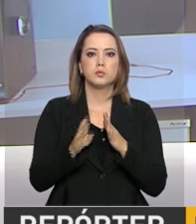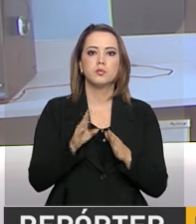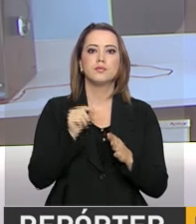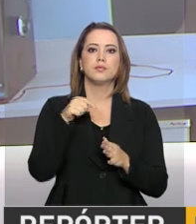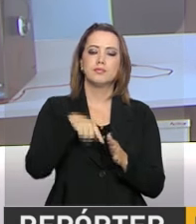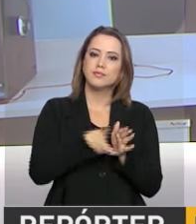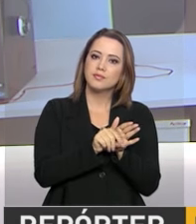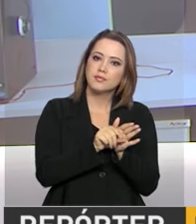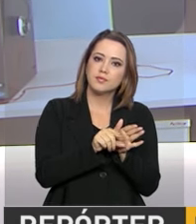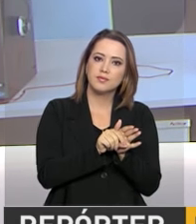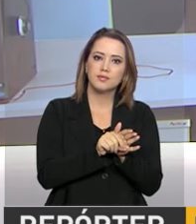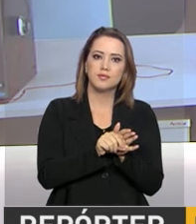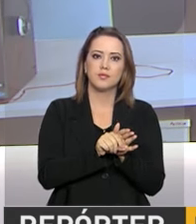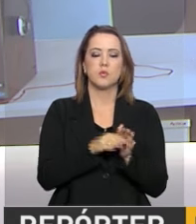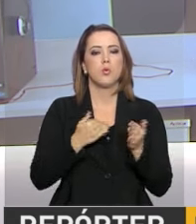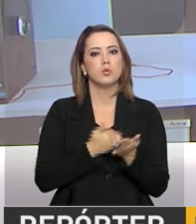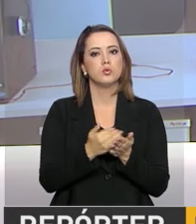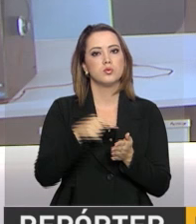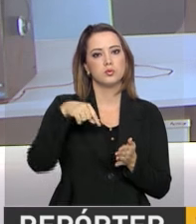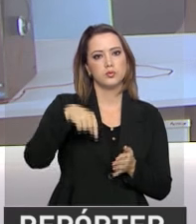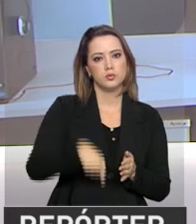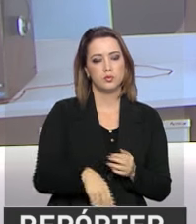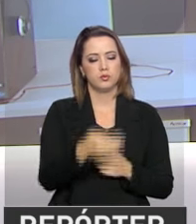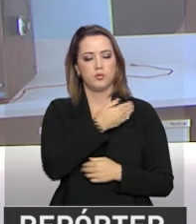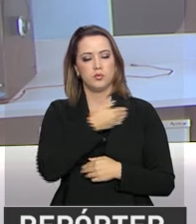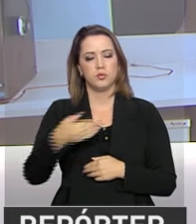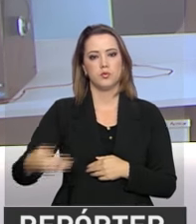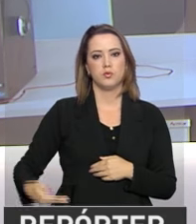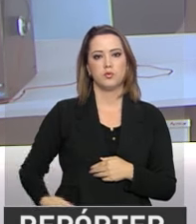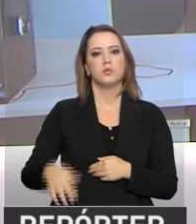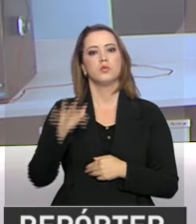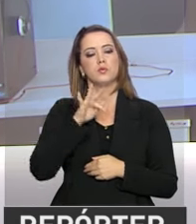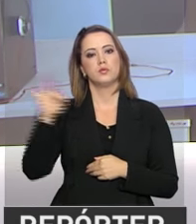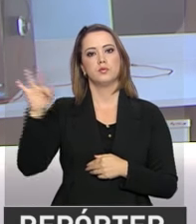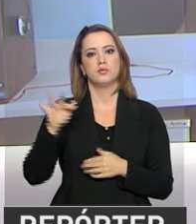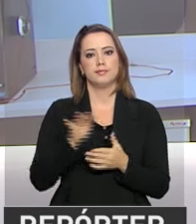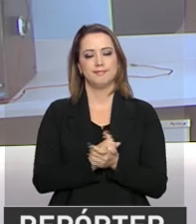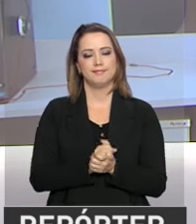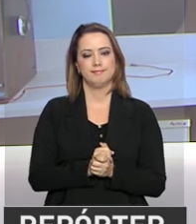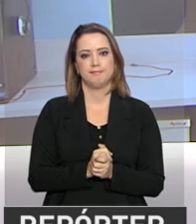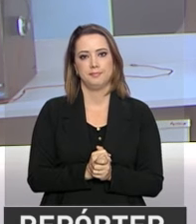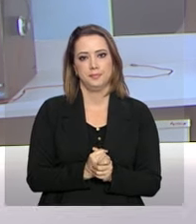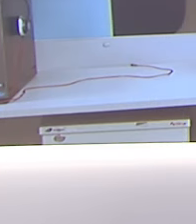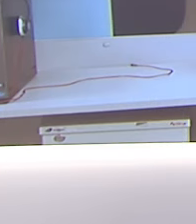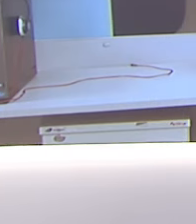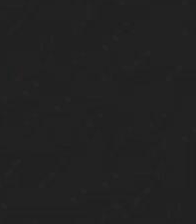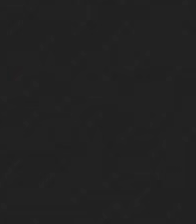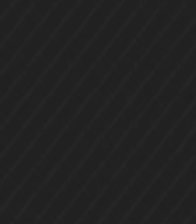novidades em nossas redes sociais. Continue com a gente, NBR, a TV do Governo Federal.